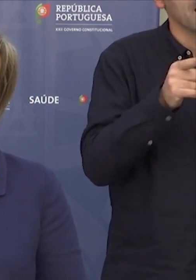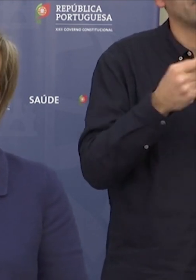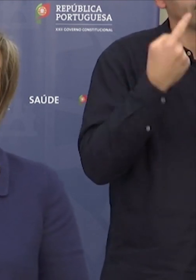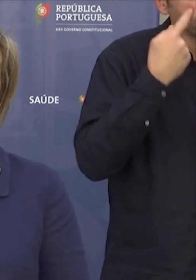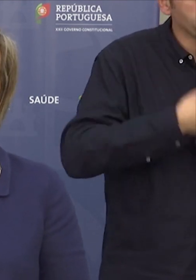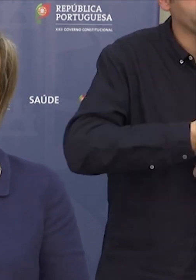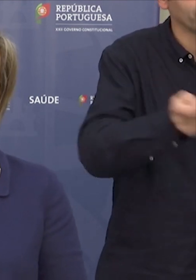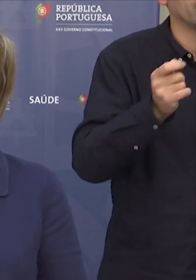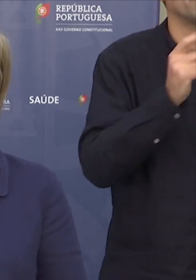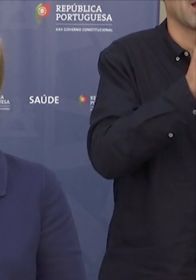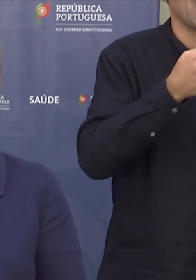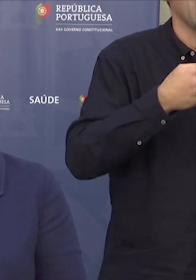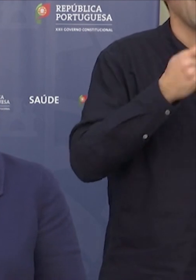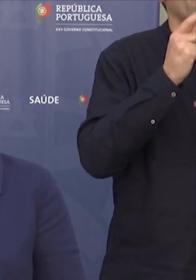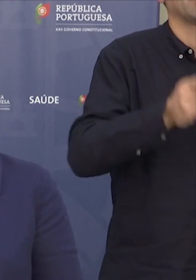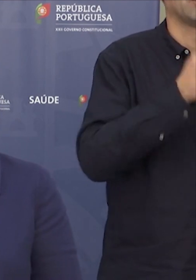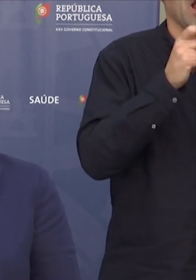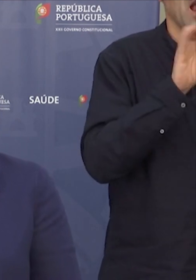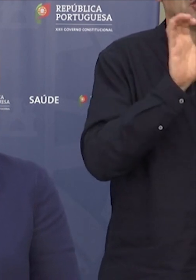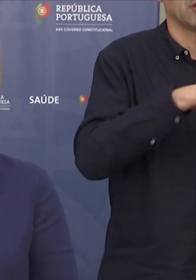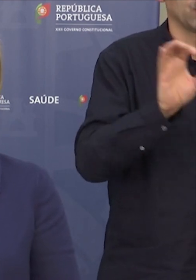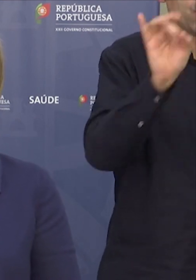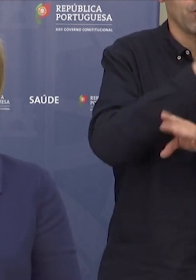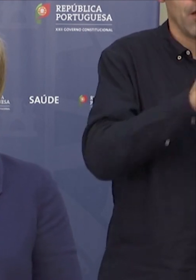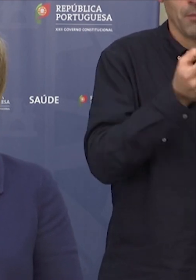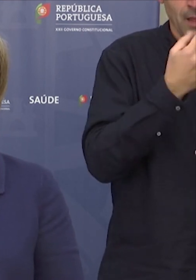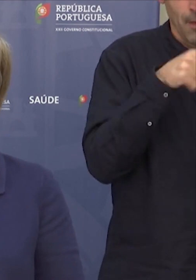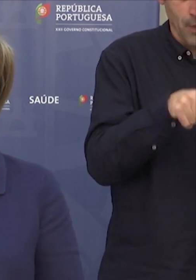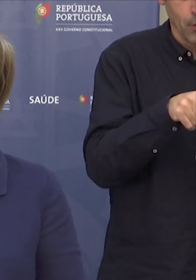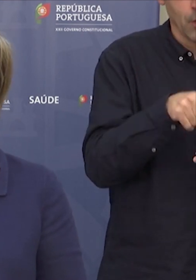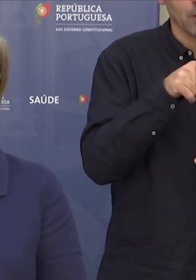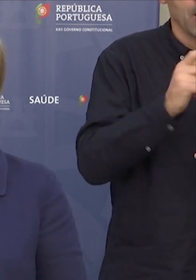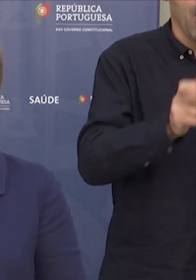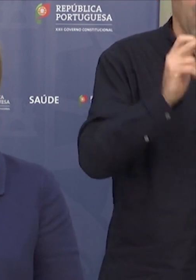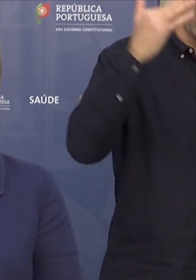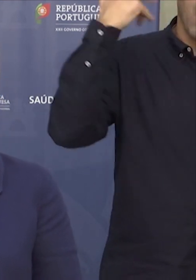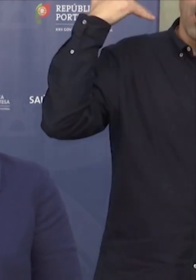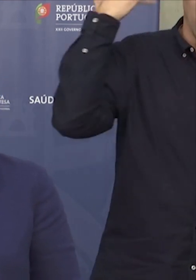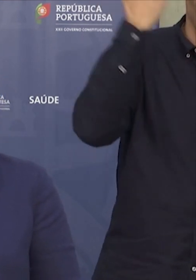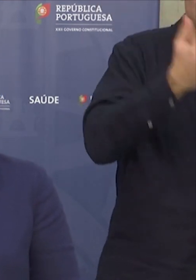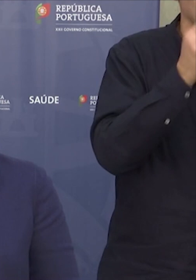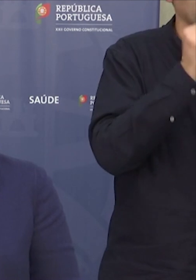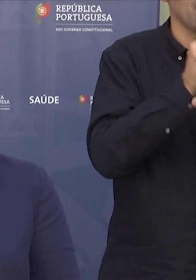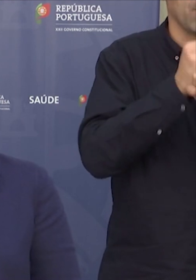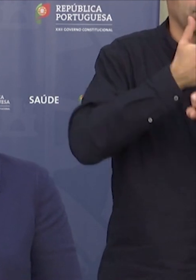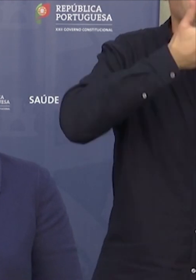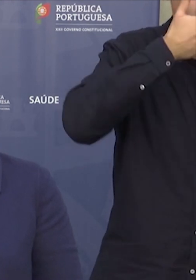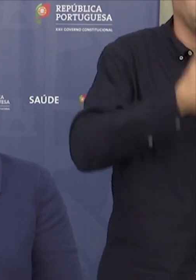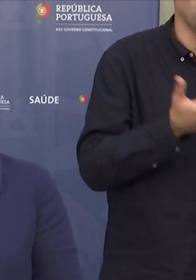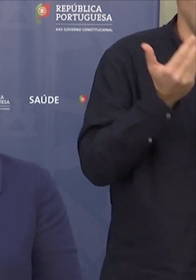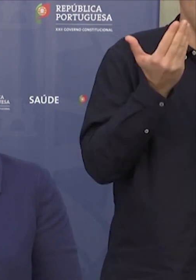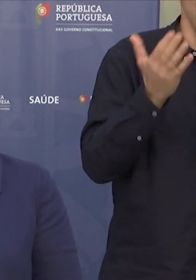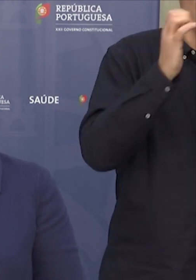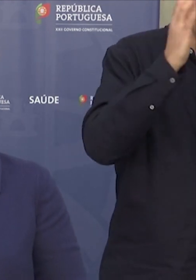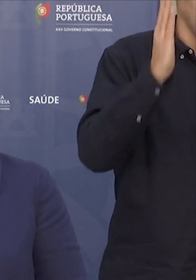uma avaliação de uma agência europeia do medicamento que tem décadas de trabalho e de trabalho